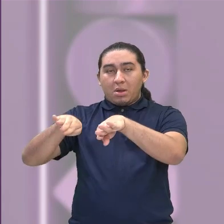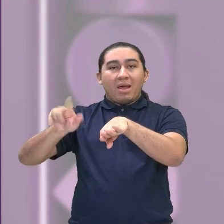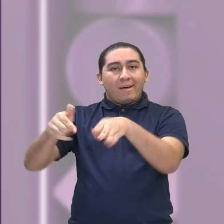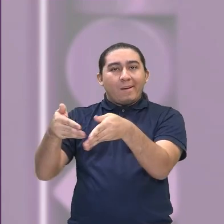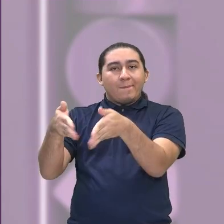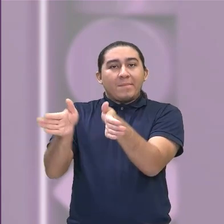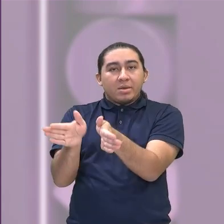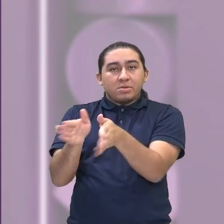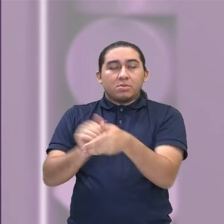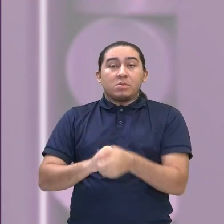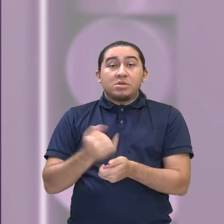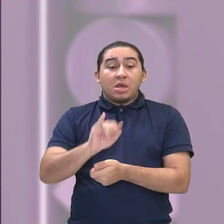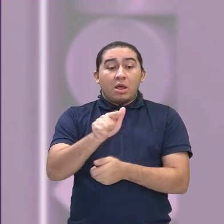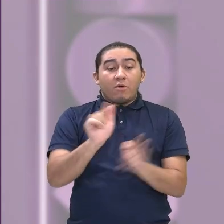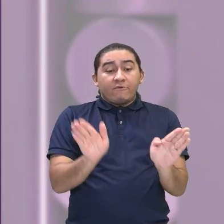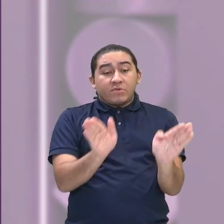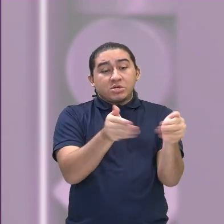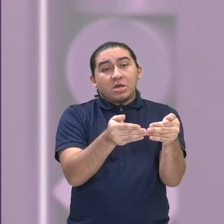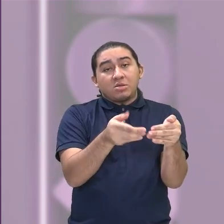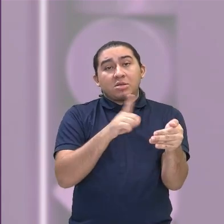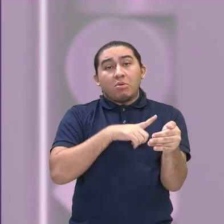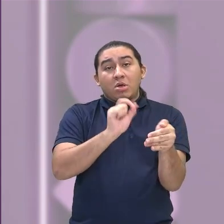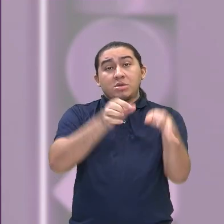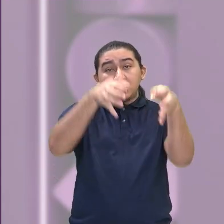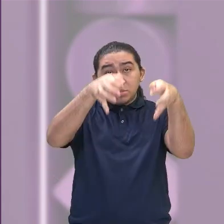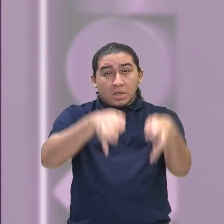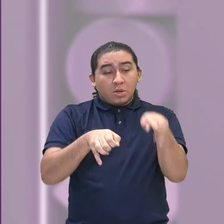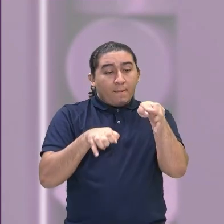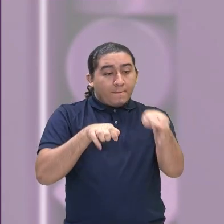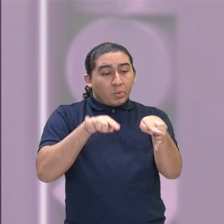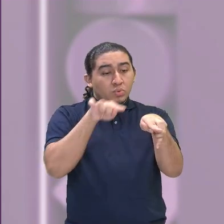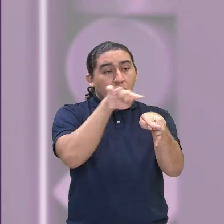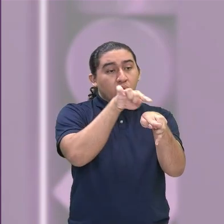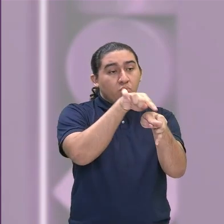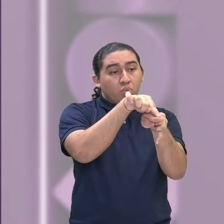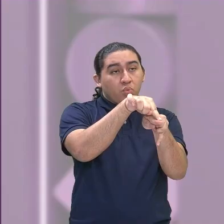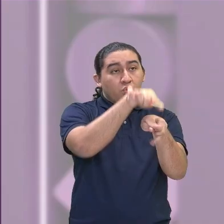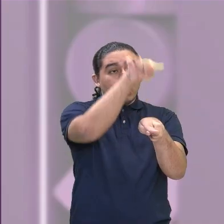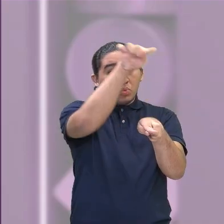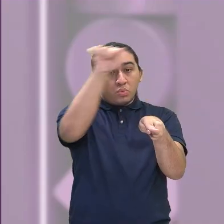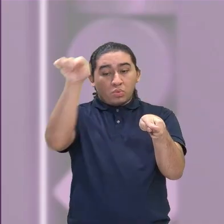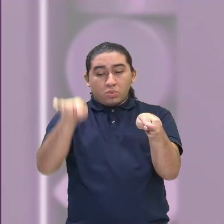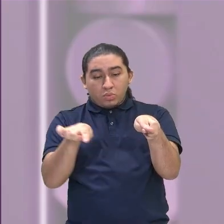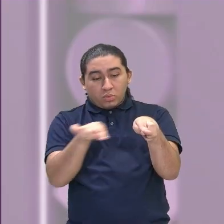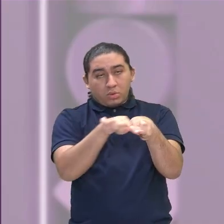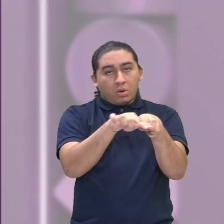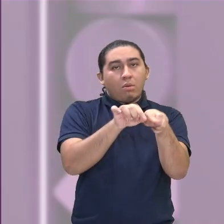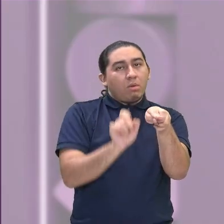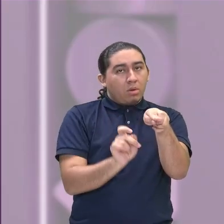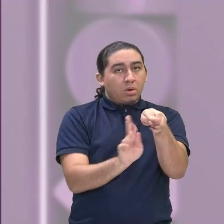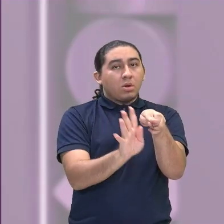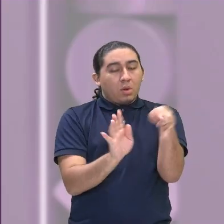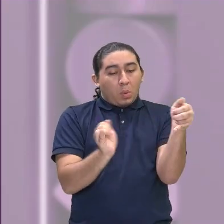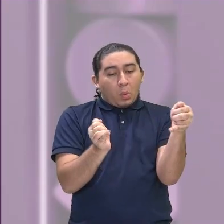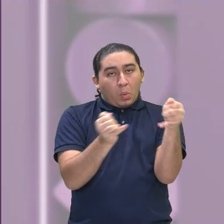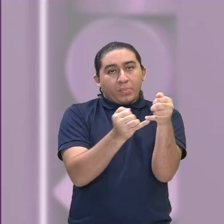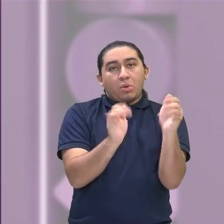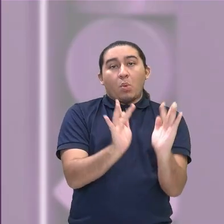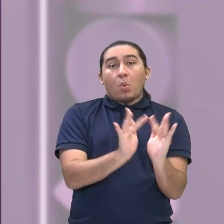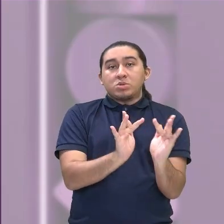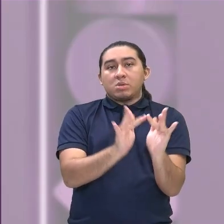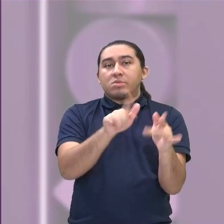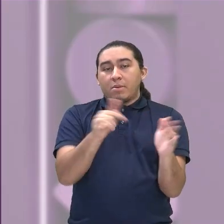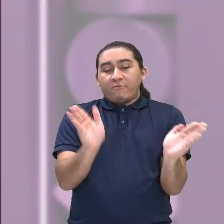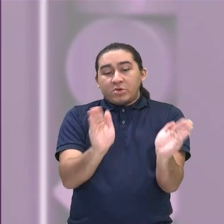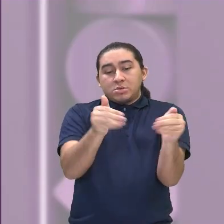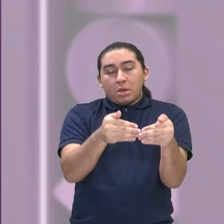ser fechado quando? Quando todos os lados, né, todos os pontos estão se cruzando lá, estão se encontrando. E eles são formados